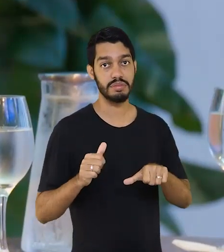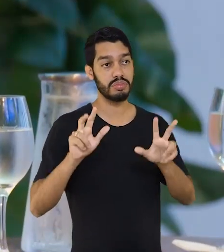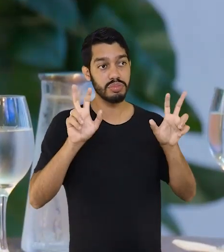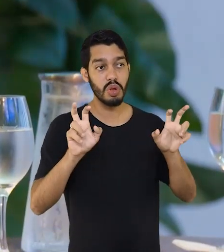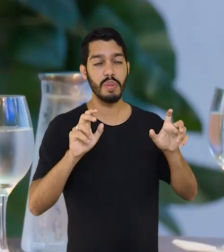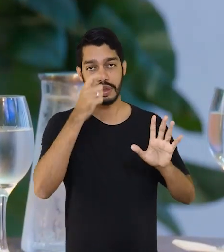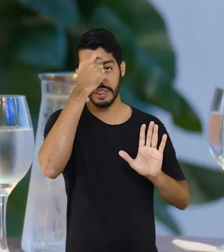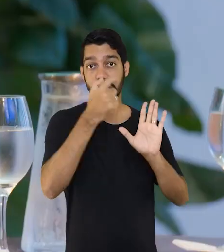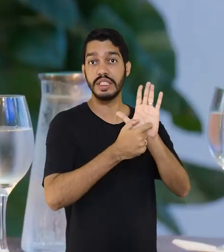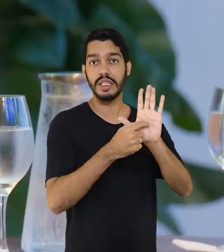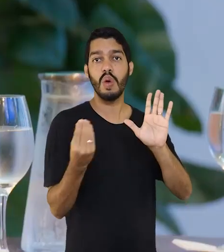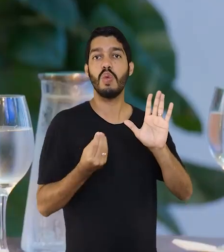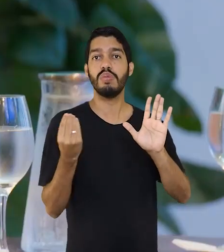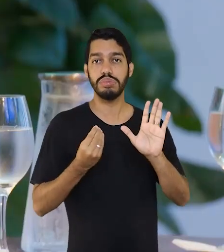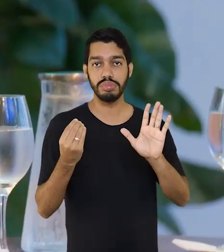assim,